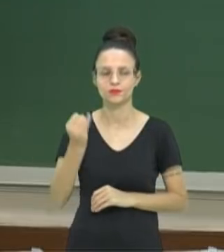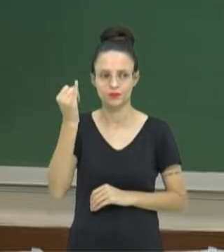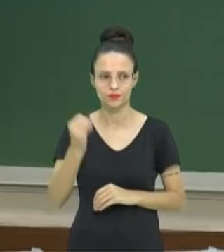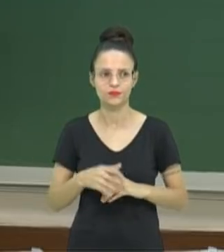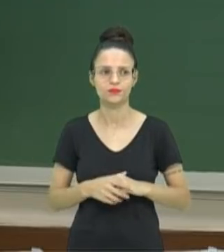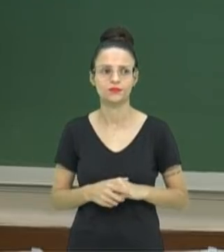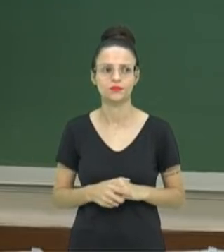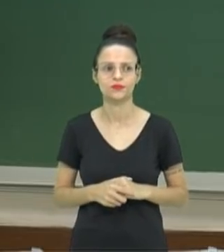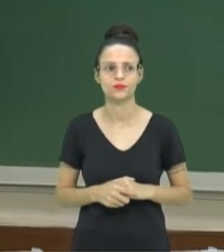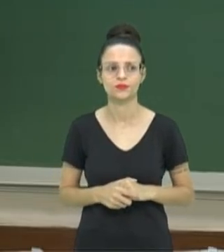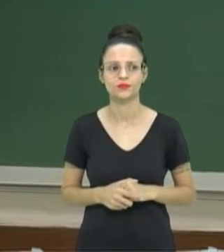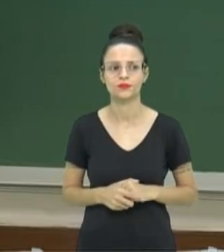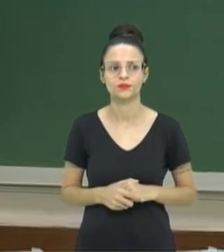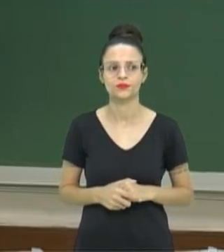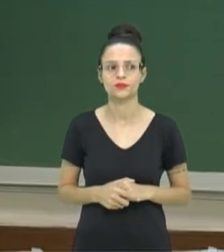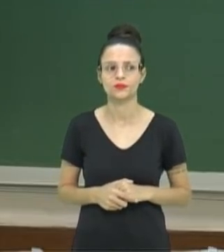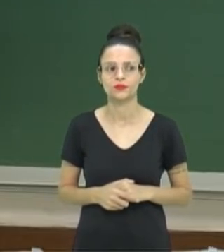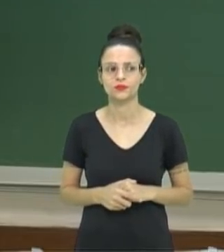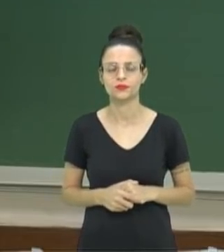essa questão.